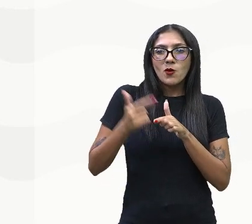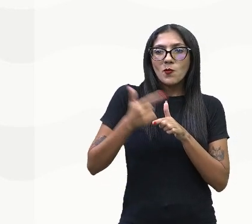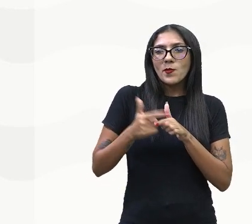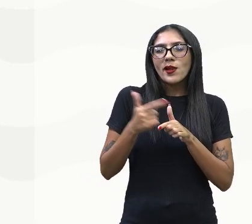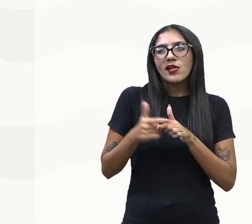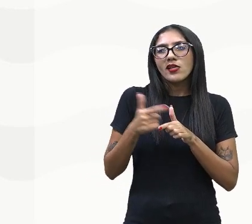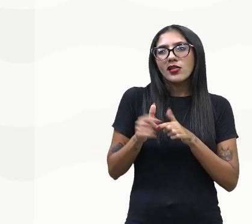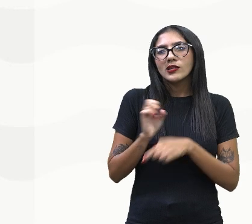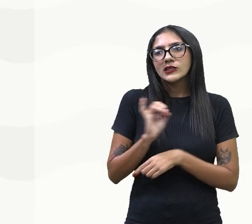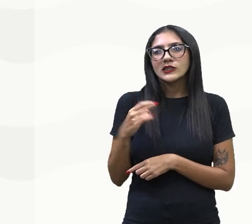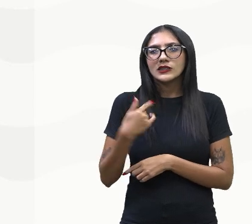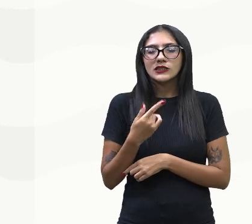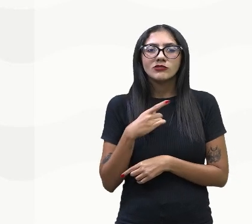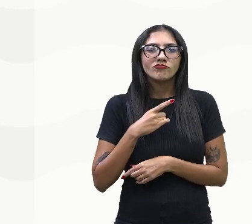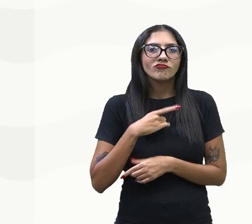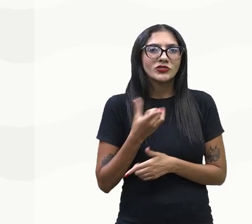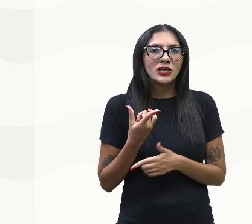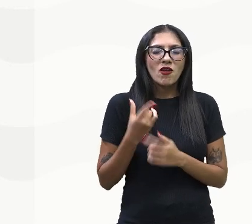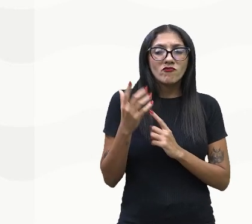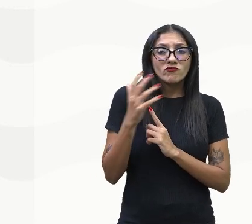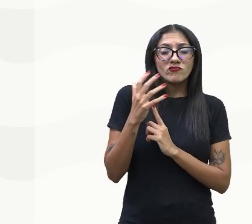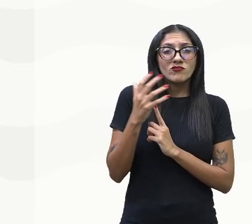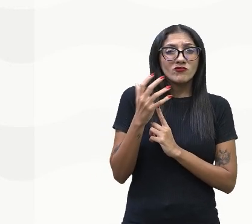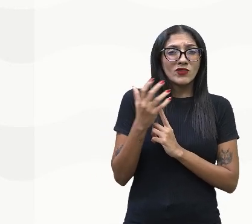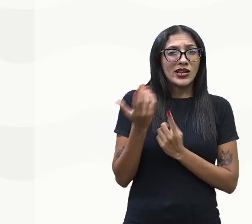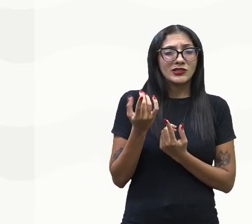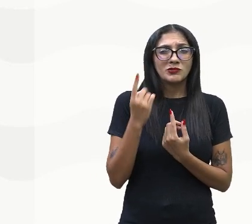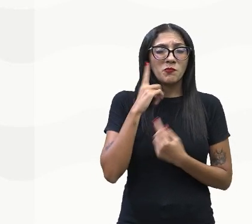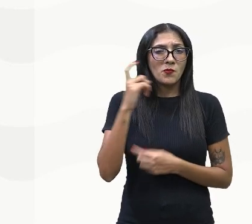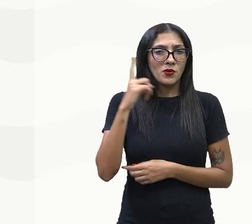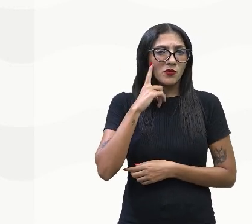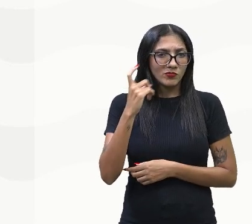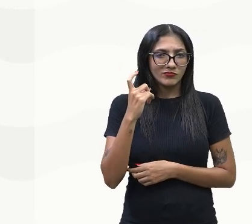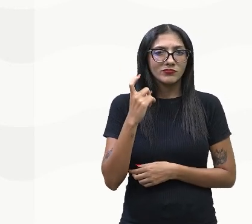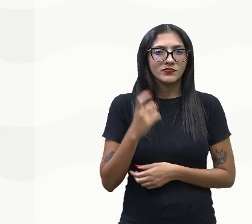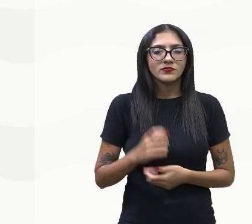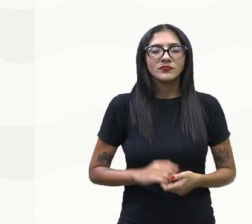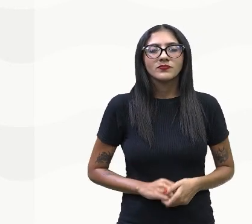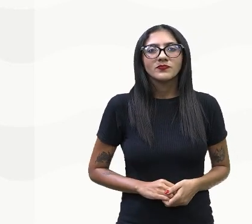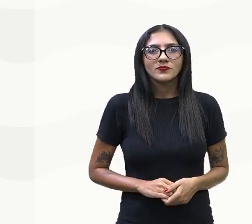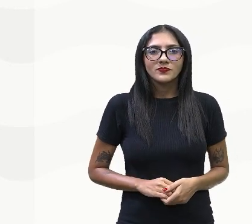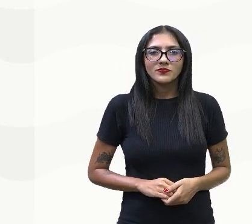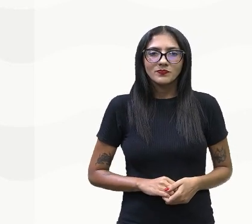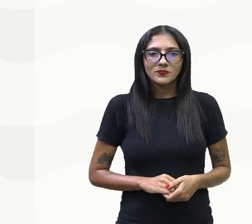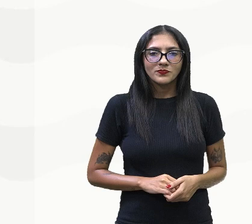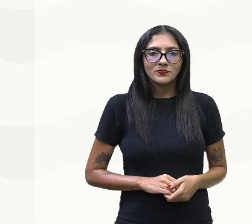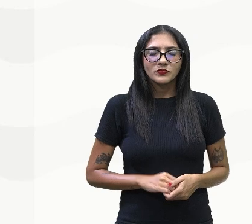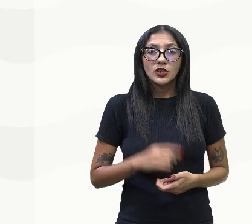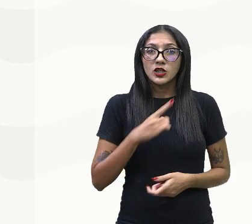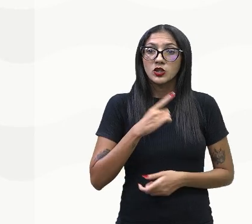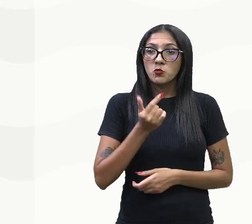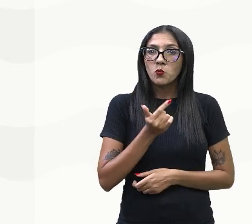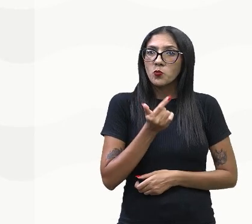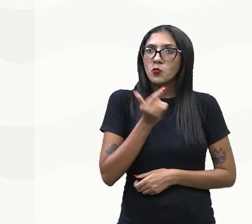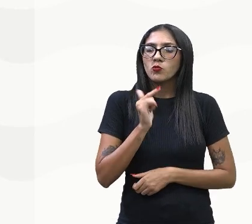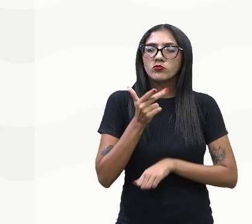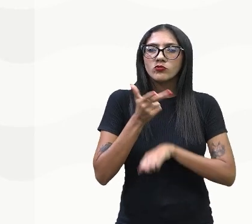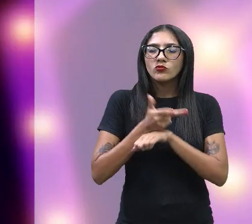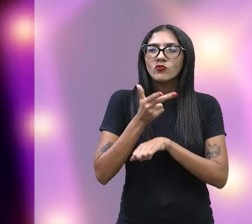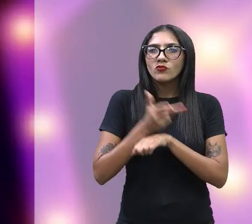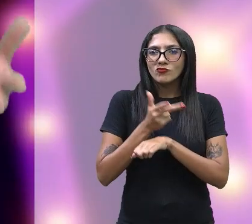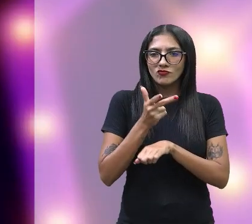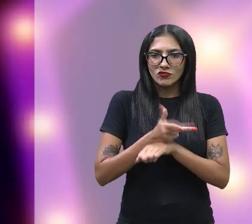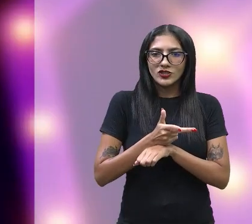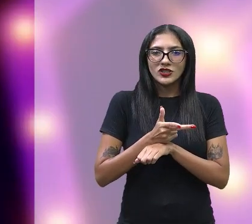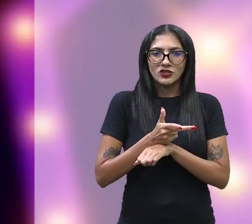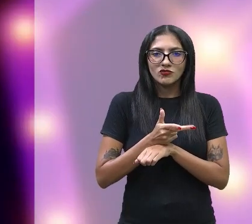quando nós estamos submetidos a altos sons, ok? Tenho mais aqui um vídeo para vocês, preparei mais